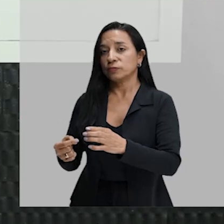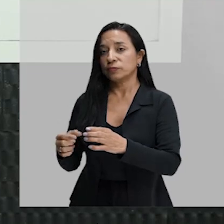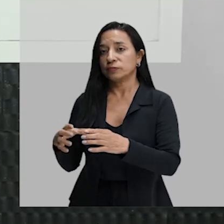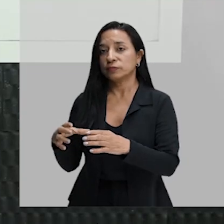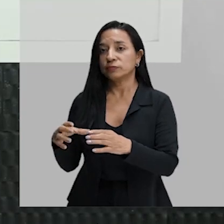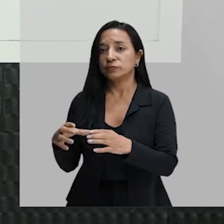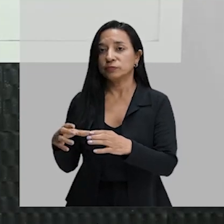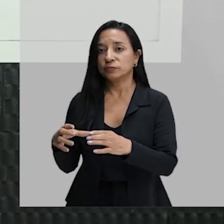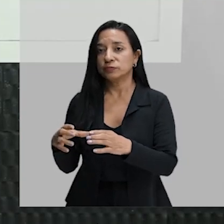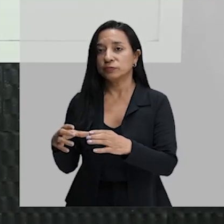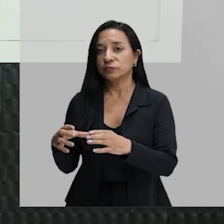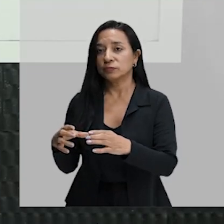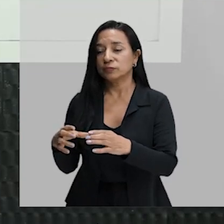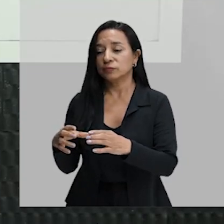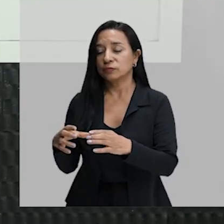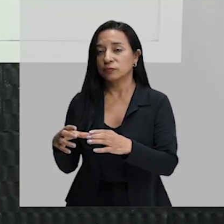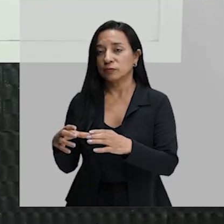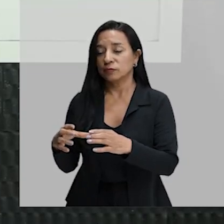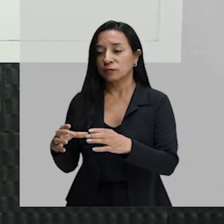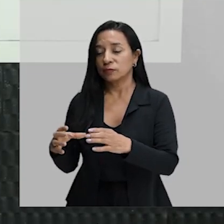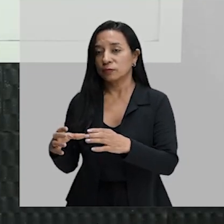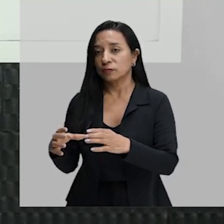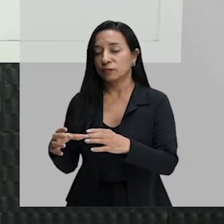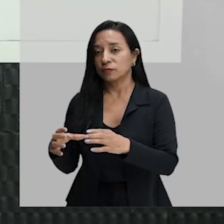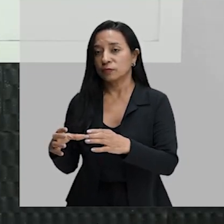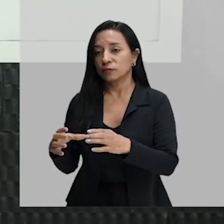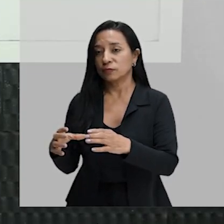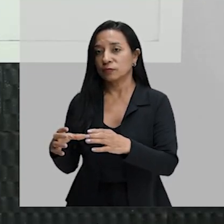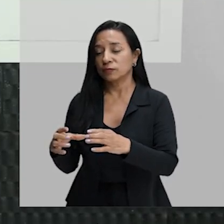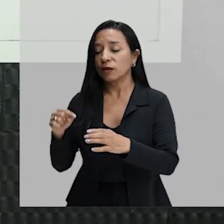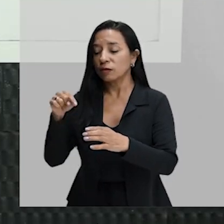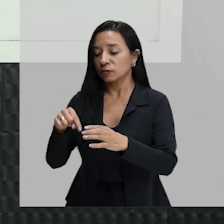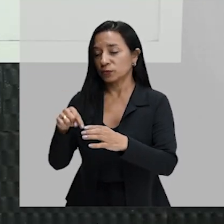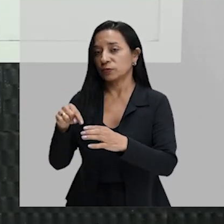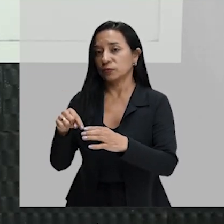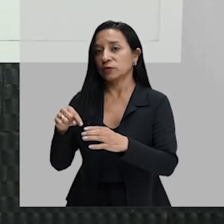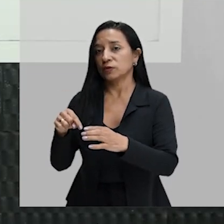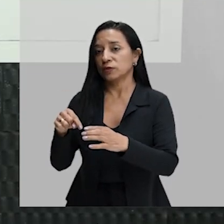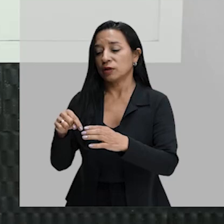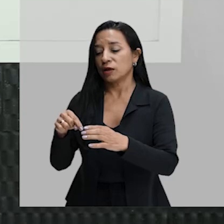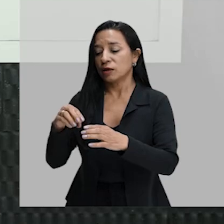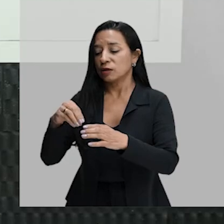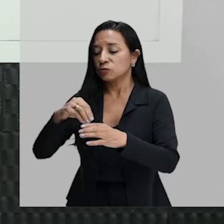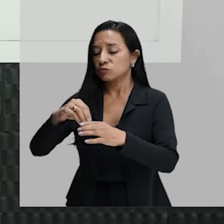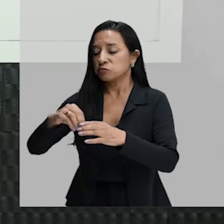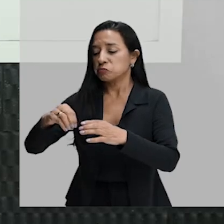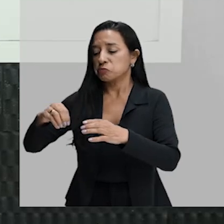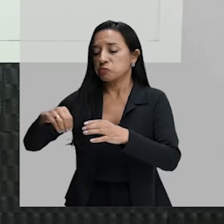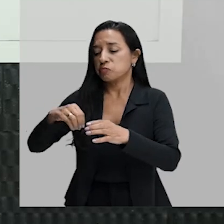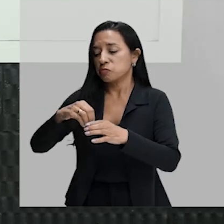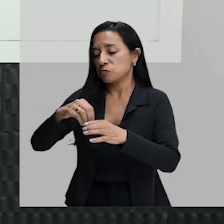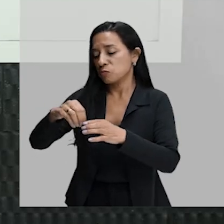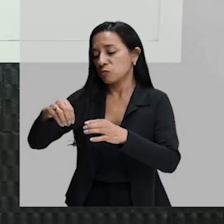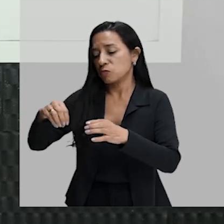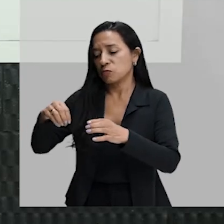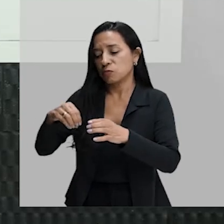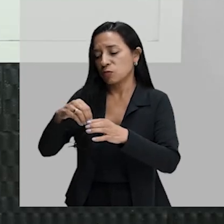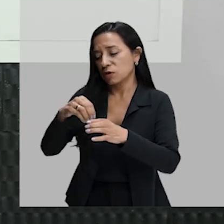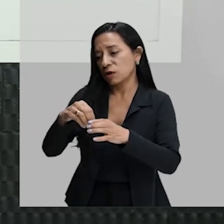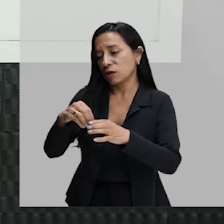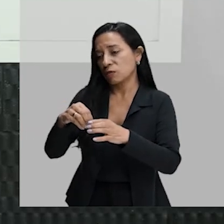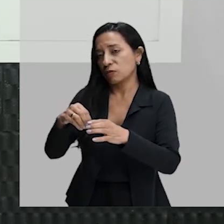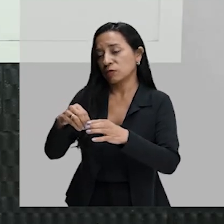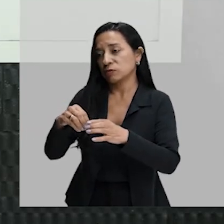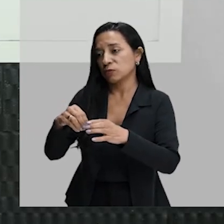certo? Ele vai receber calor. Então, dentro desse recipiente nós temos as moléculas aqui deste líquido,